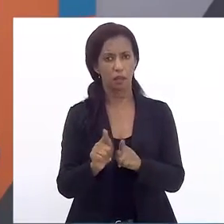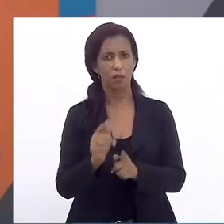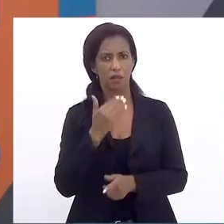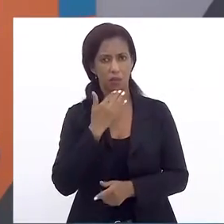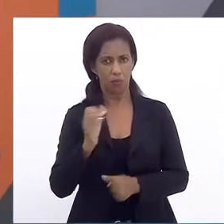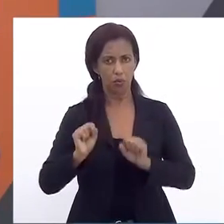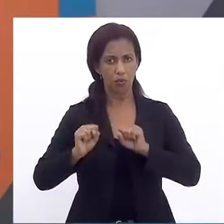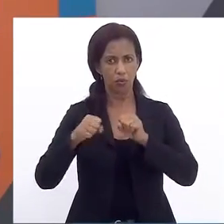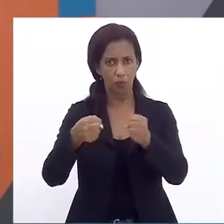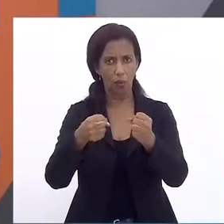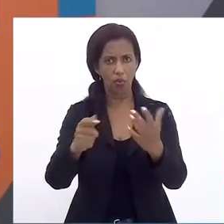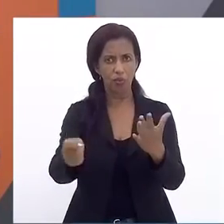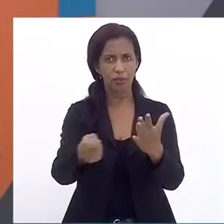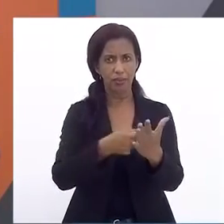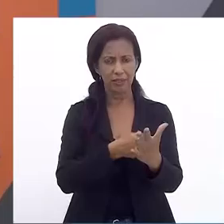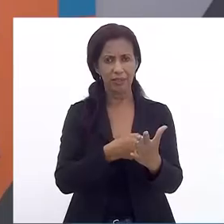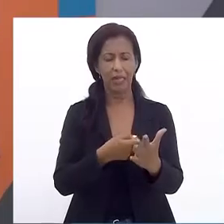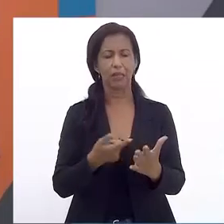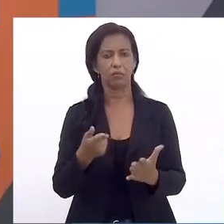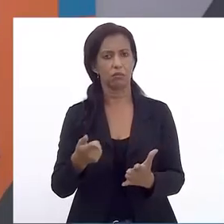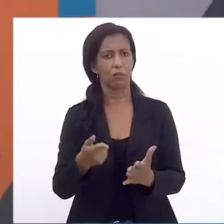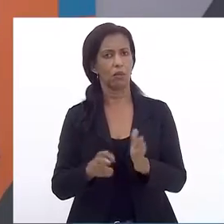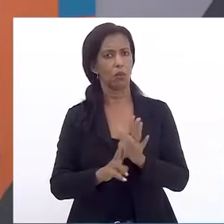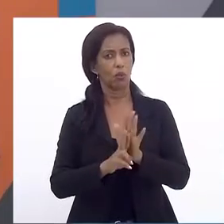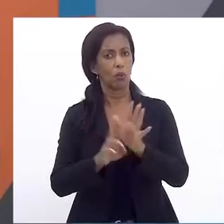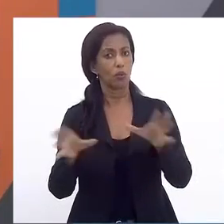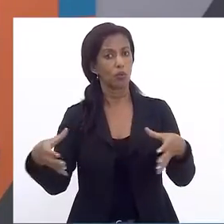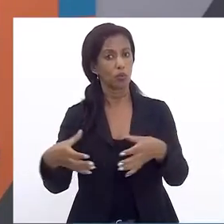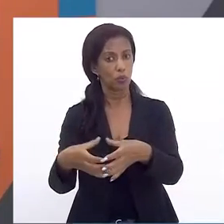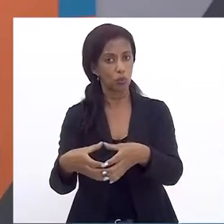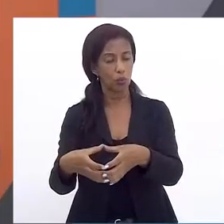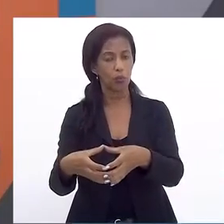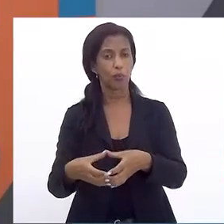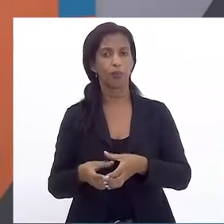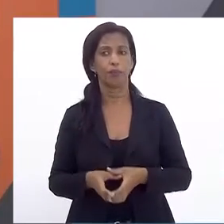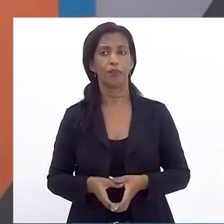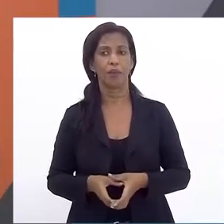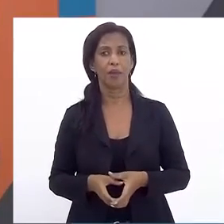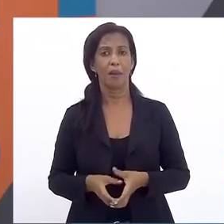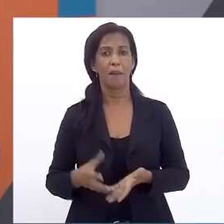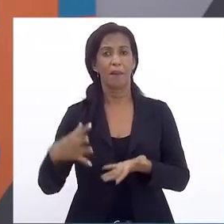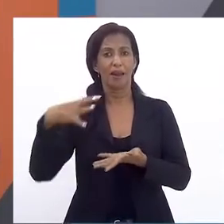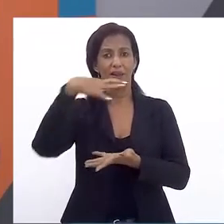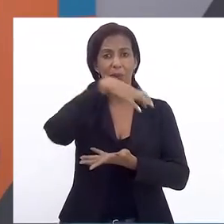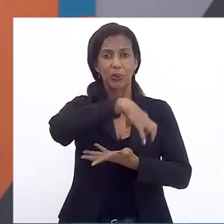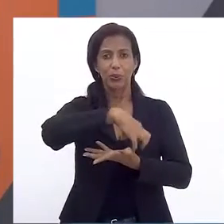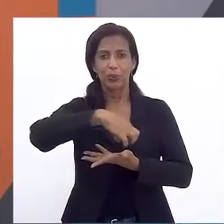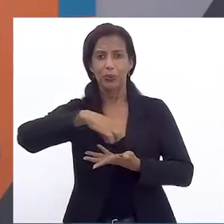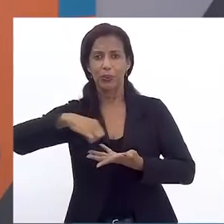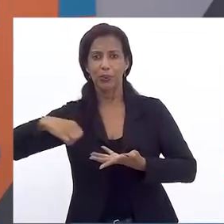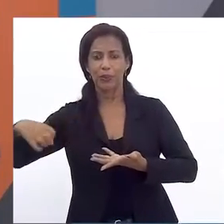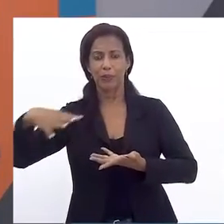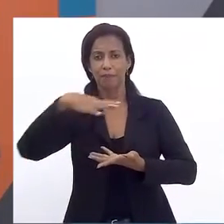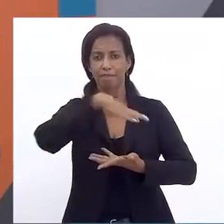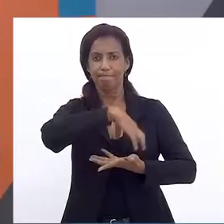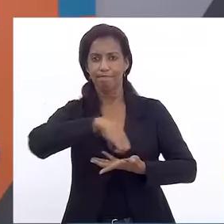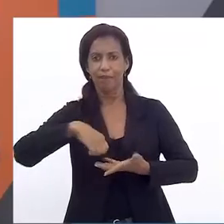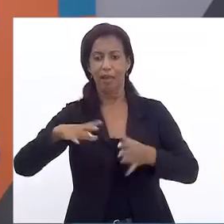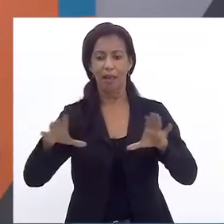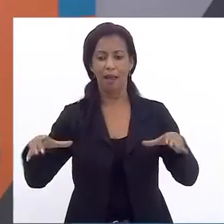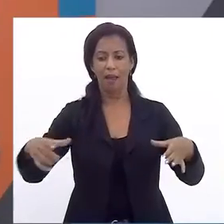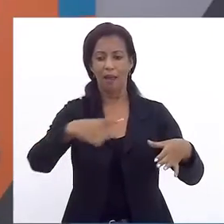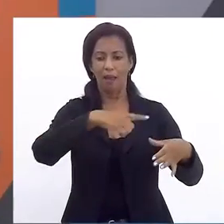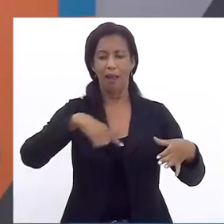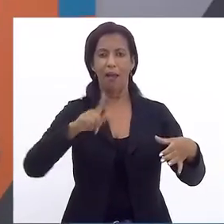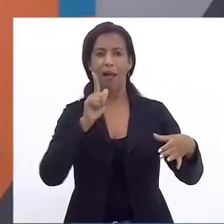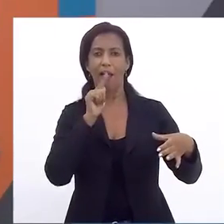fortemente assinado pela senhora, encabeçado pelo seu grupo, né, para a dragagem e a drenagem do canal da Lagoa de Araruama,